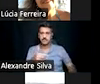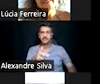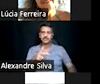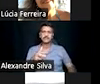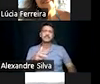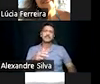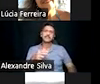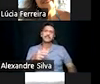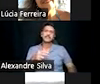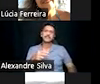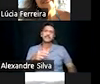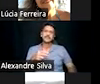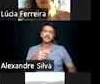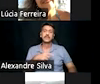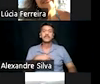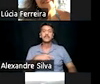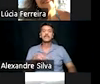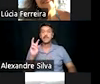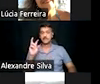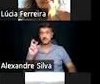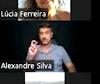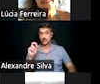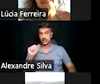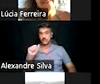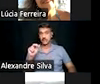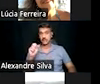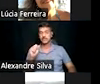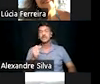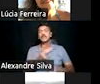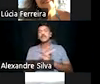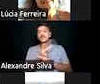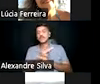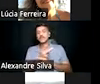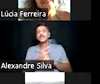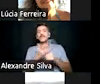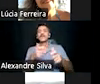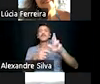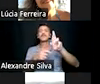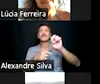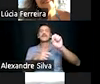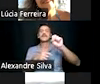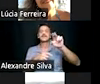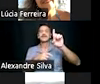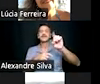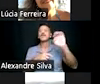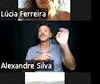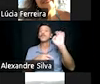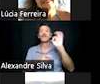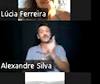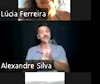visto, eu passei os meus últimos 50 anos procurando fósseis em Resende e nunca consegui encontrar nenhum. Não